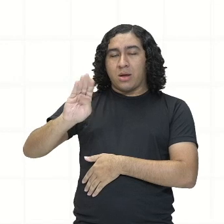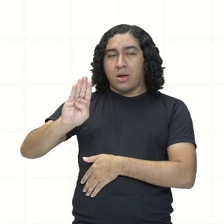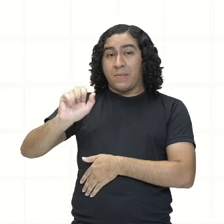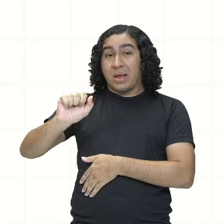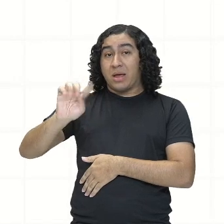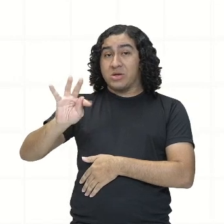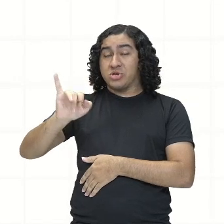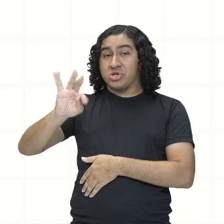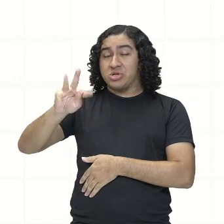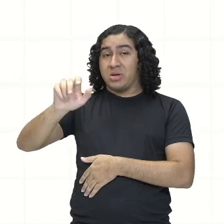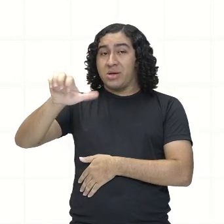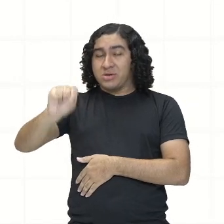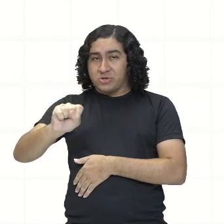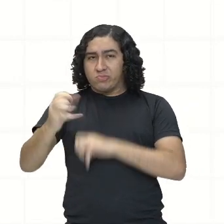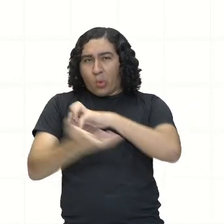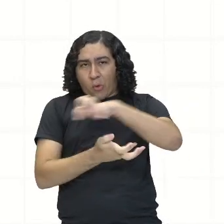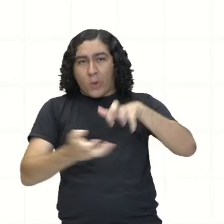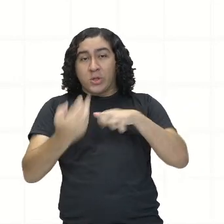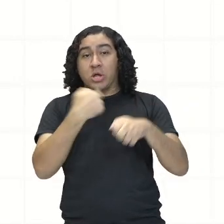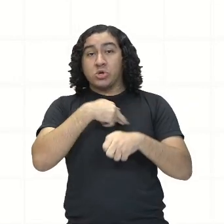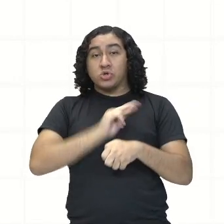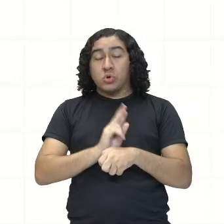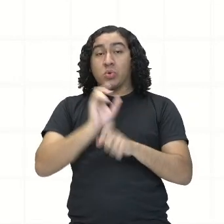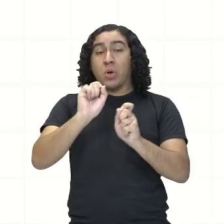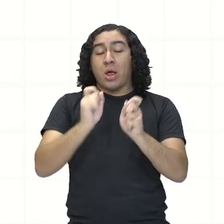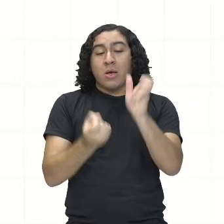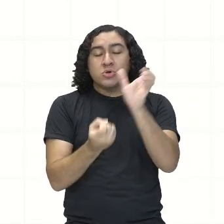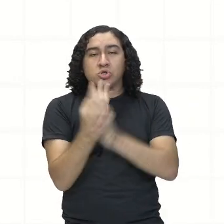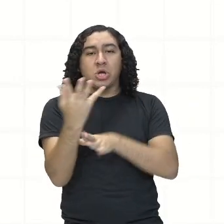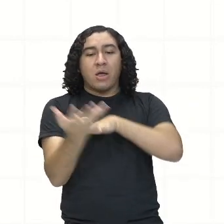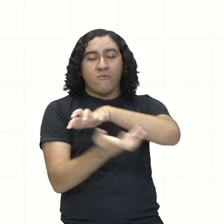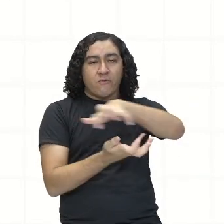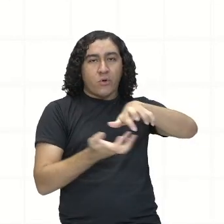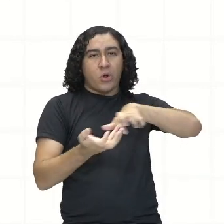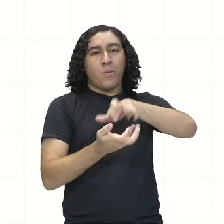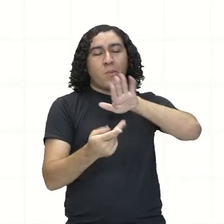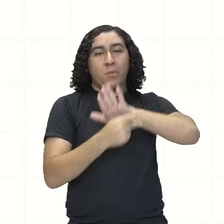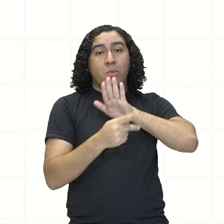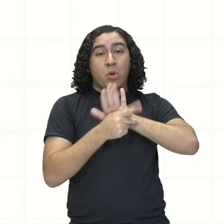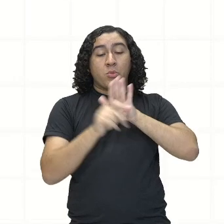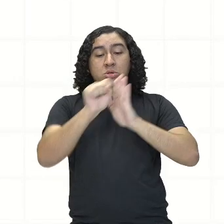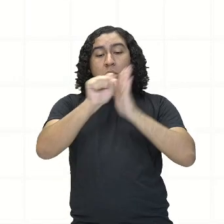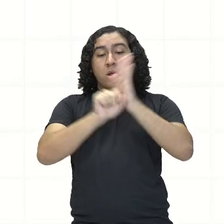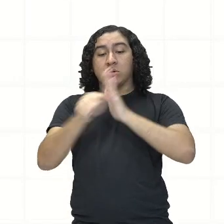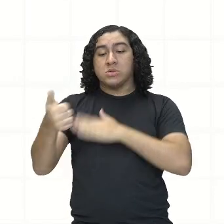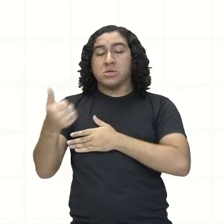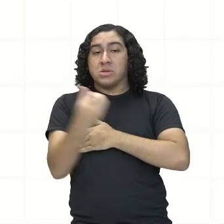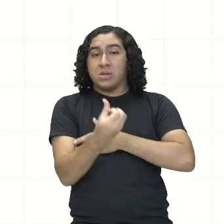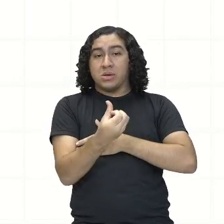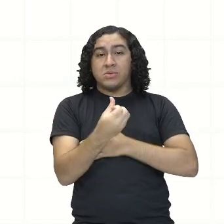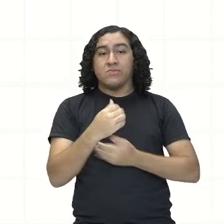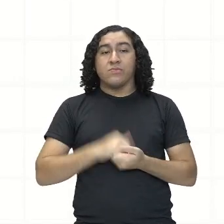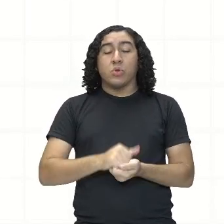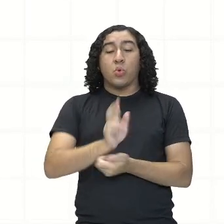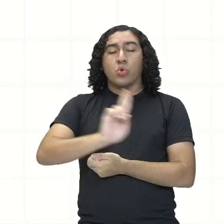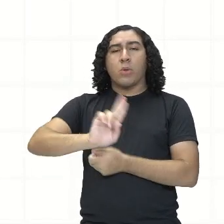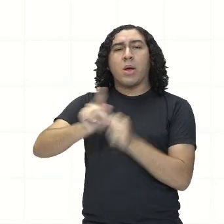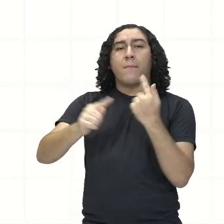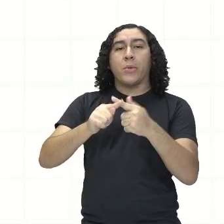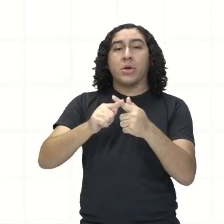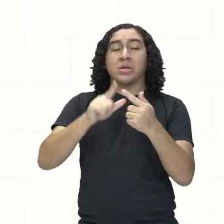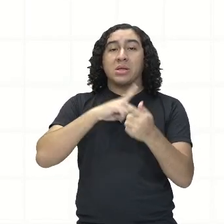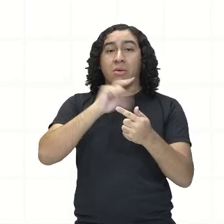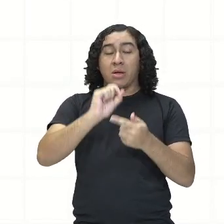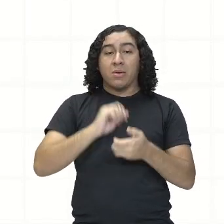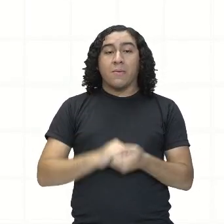Movimento religioso surgido com as reformas protestantes no século XVI. Seu nome se deve ao batismo